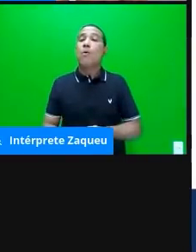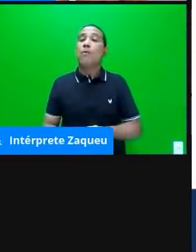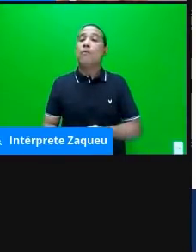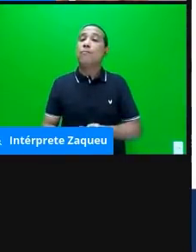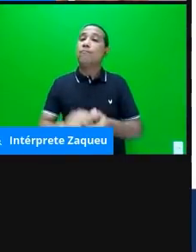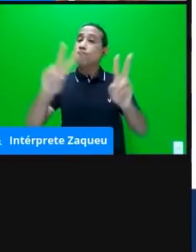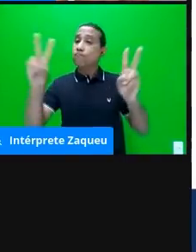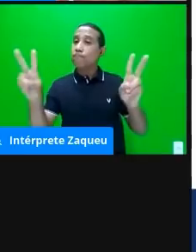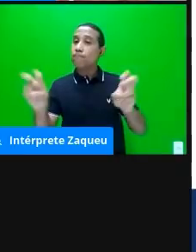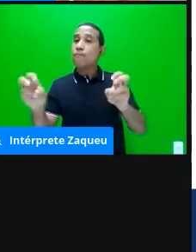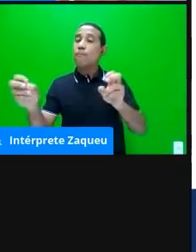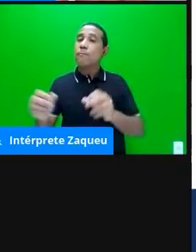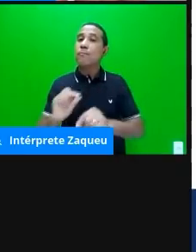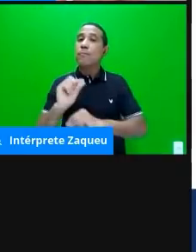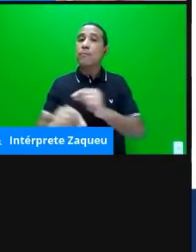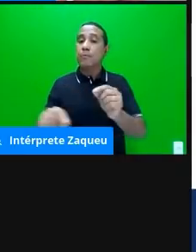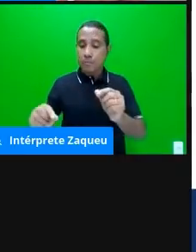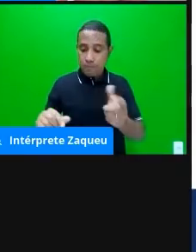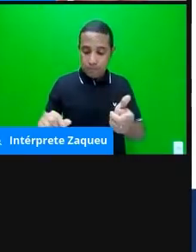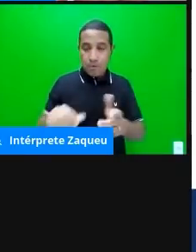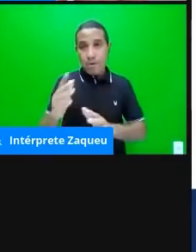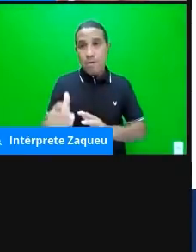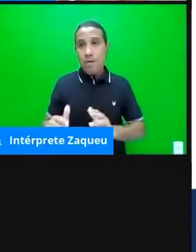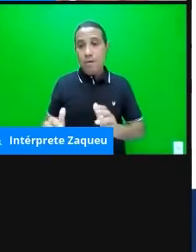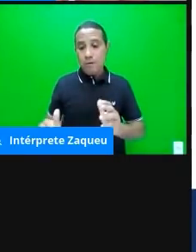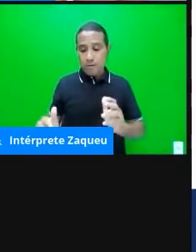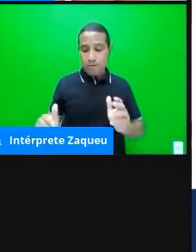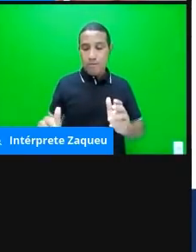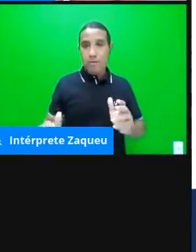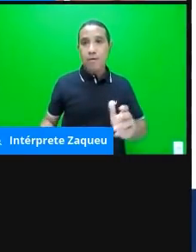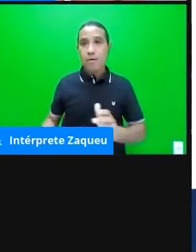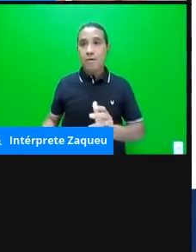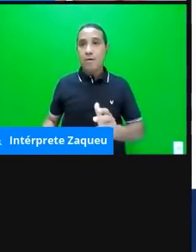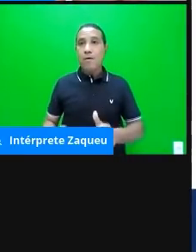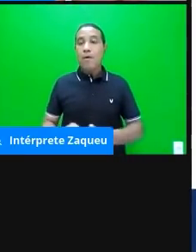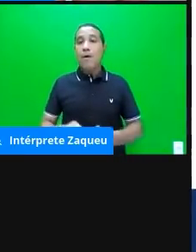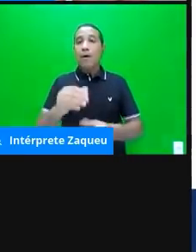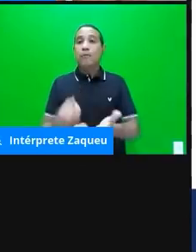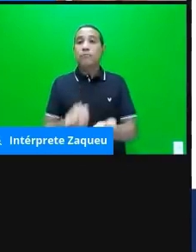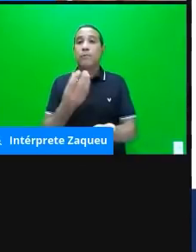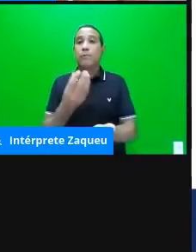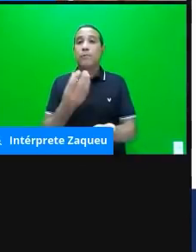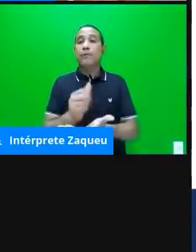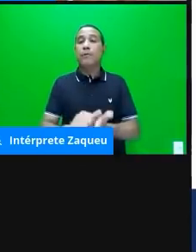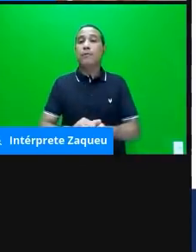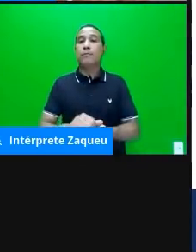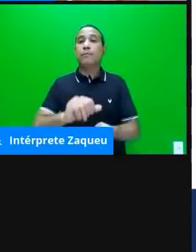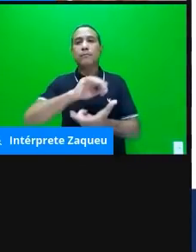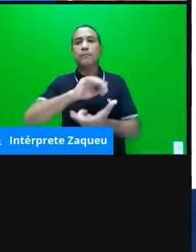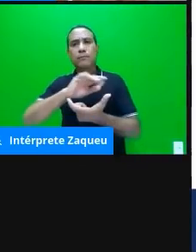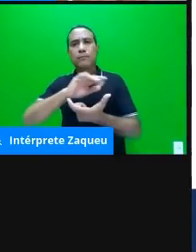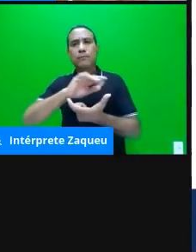essa concepção de alfabetização, letramento e o